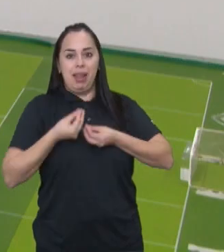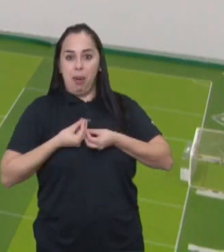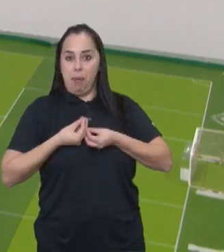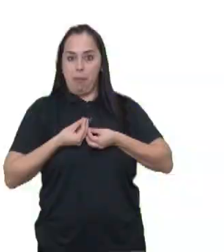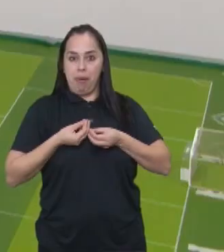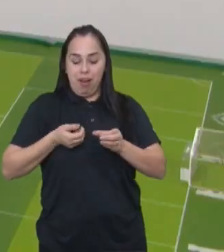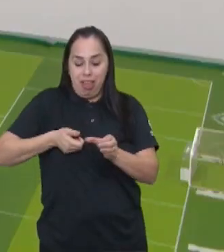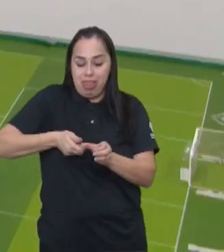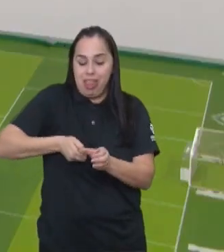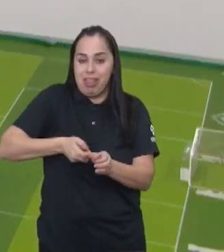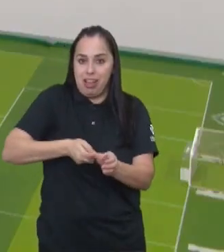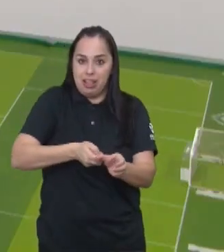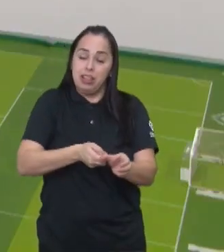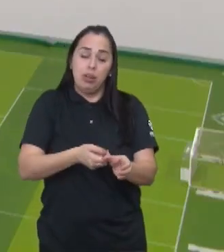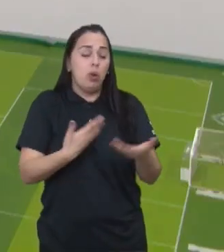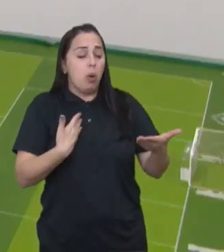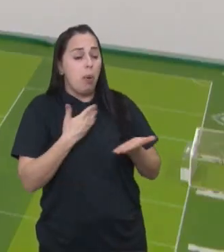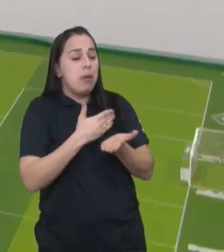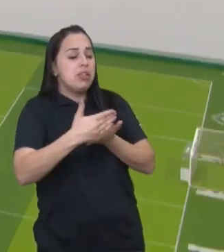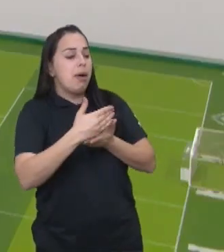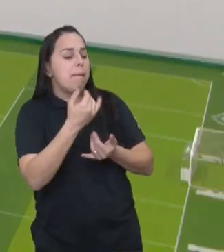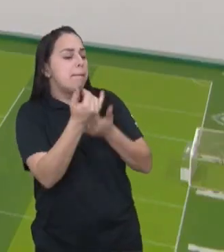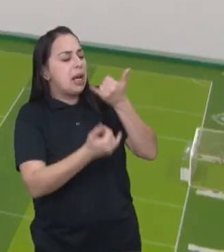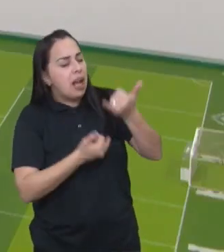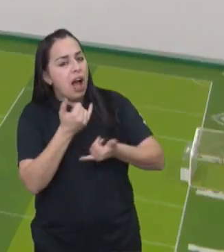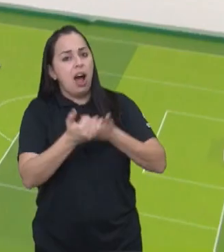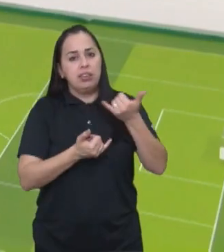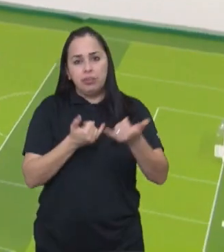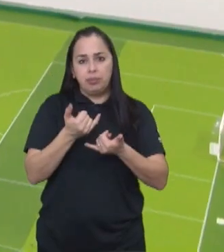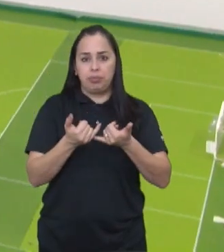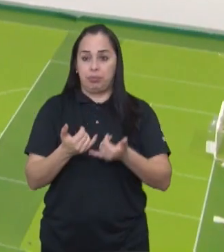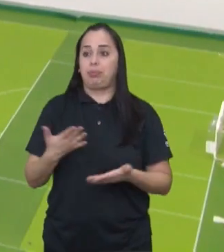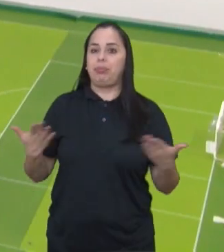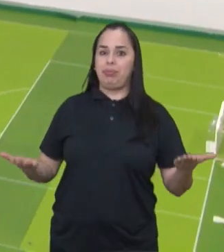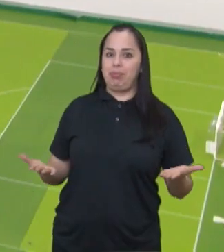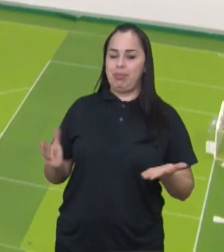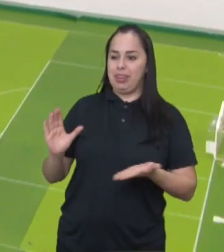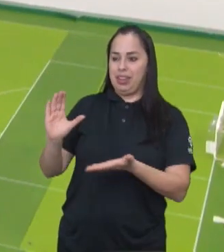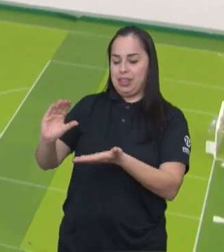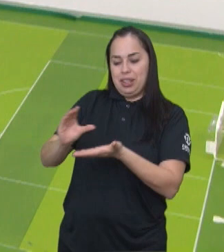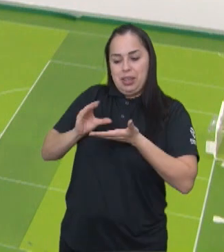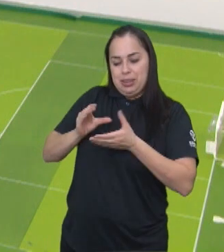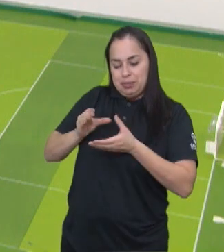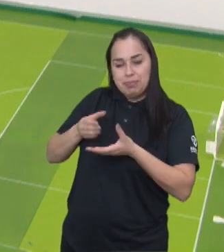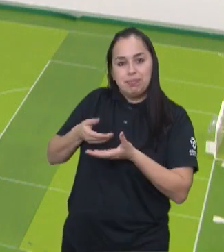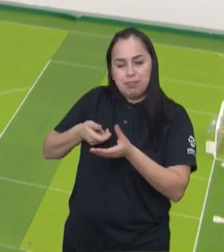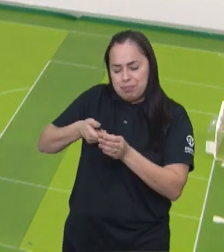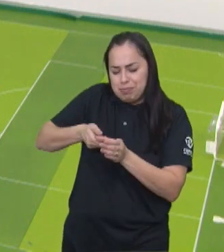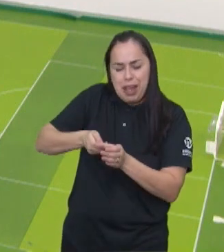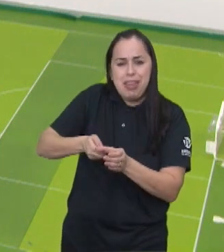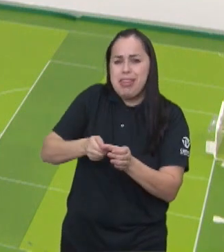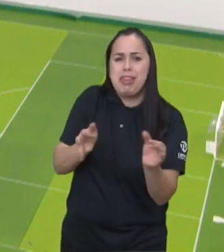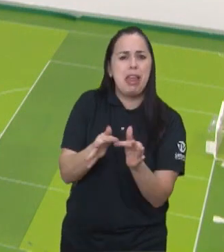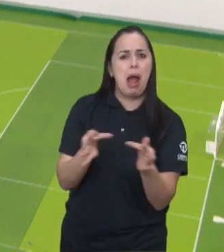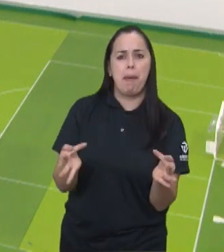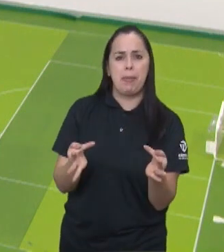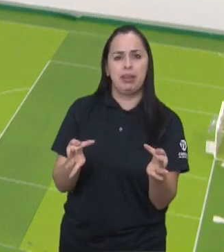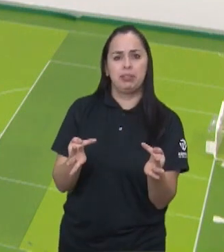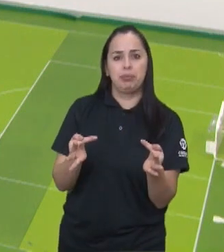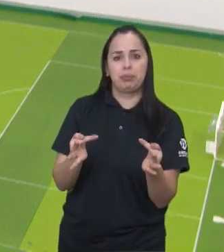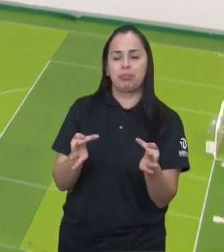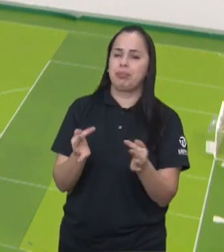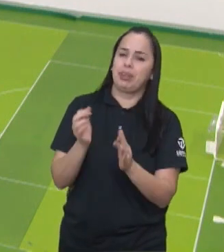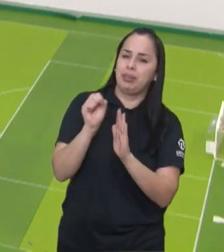tinha visto. E começamos a jogar, brincando e tal. Ganhamos aqueles botões simples